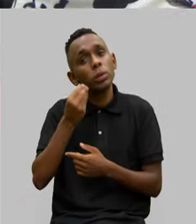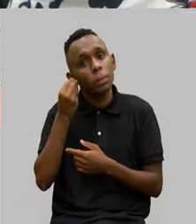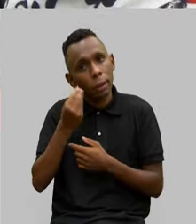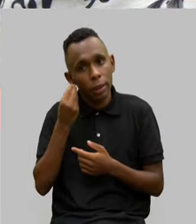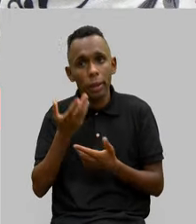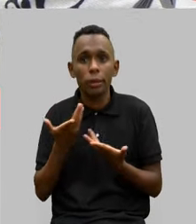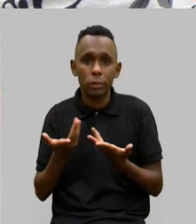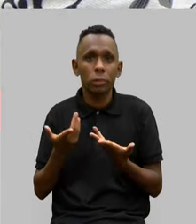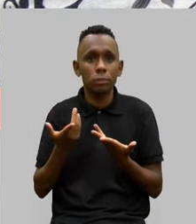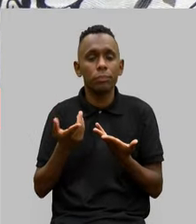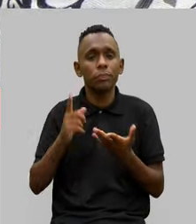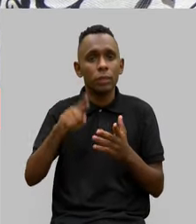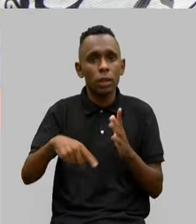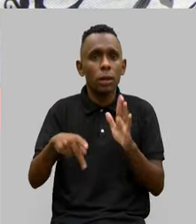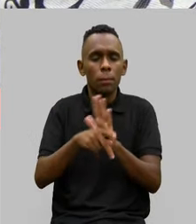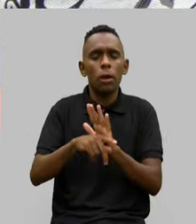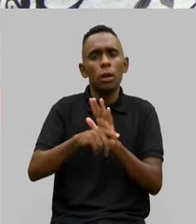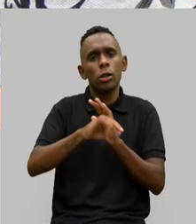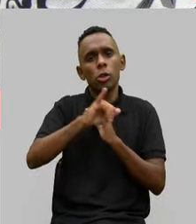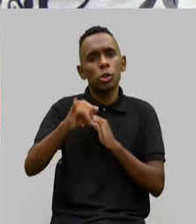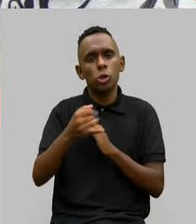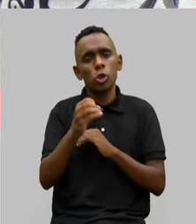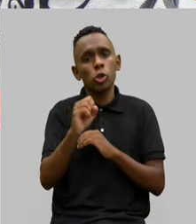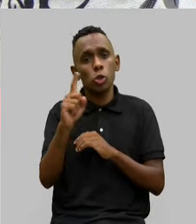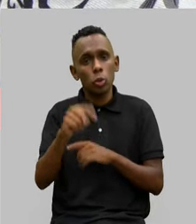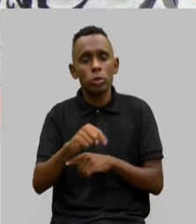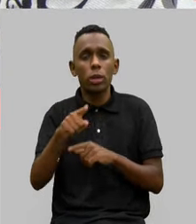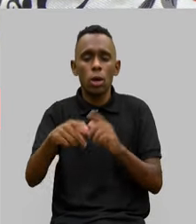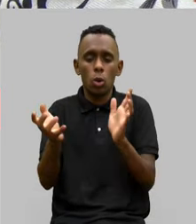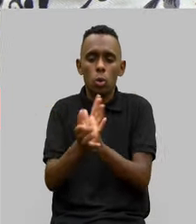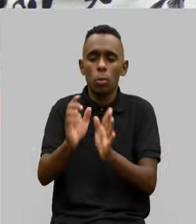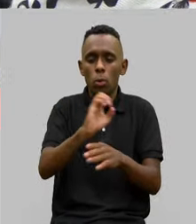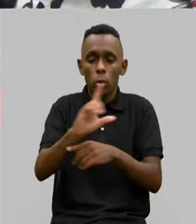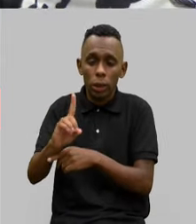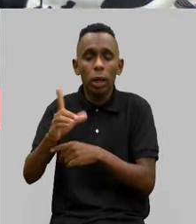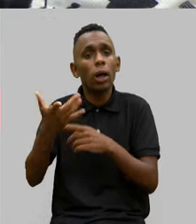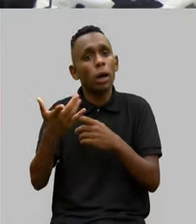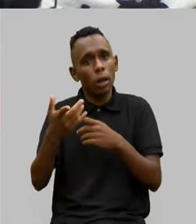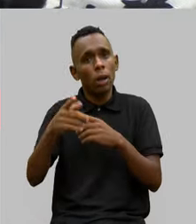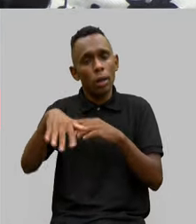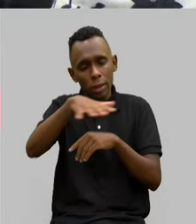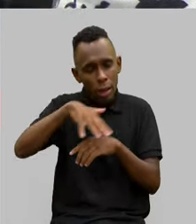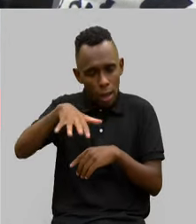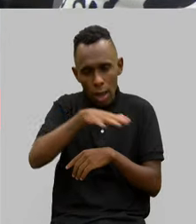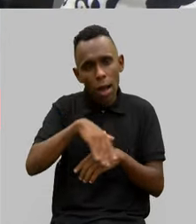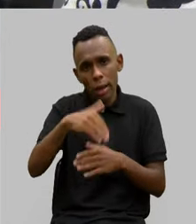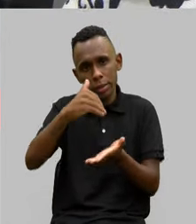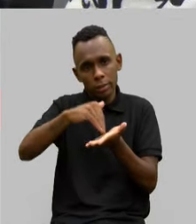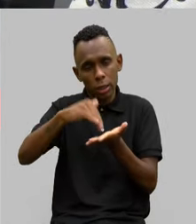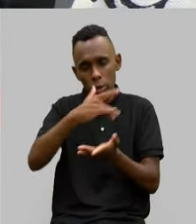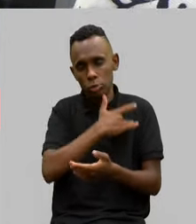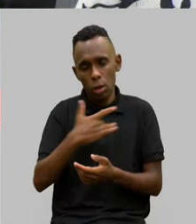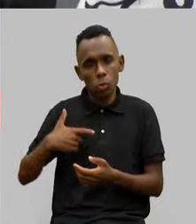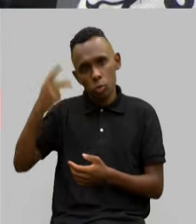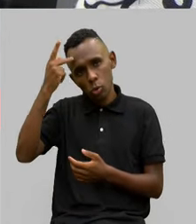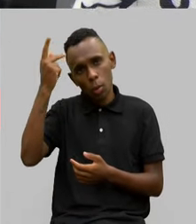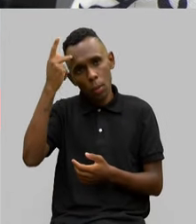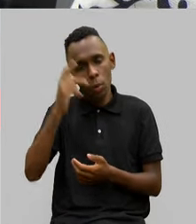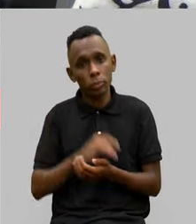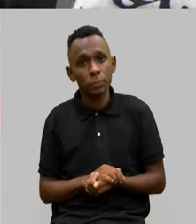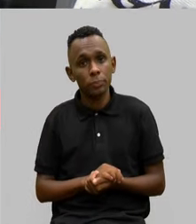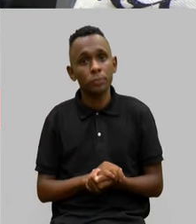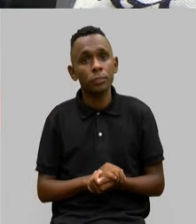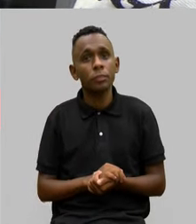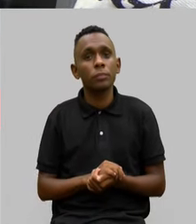como expõe o médico José luí Gomes do Amaral que é coordenador do grupo de trabalho no âmbito da Secretaria Estadual de Saúde de São Paulo ao